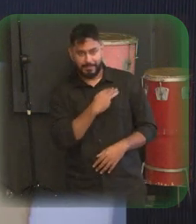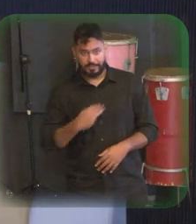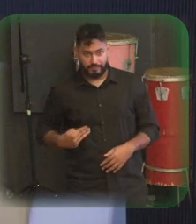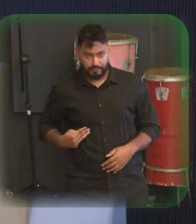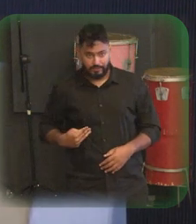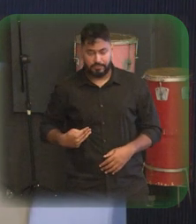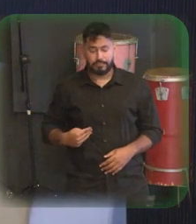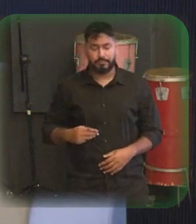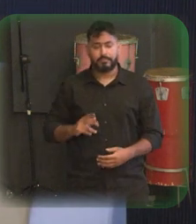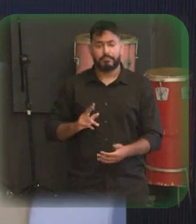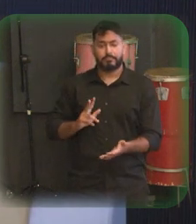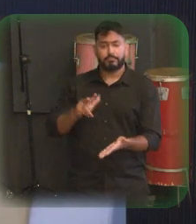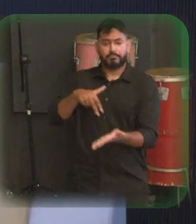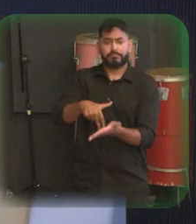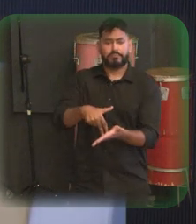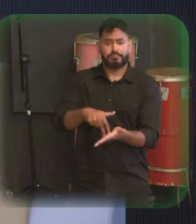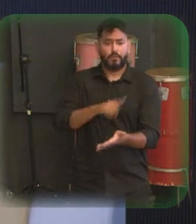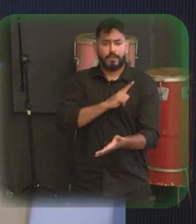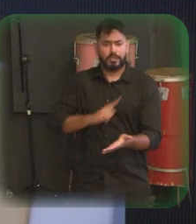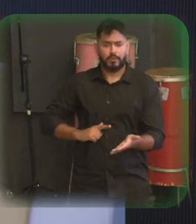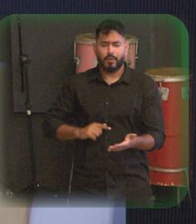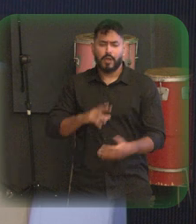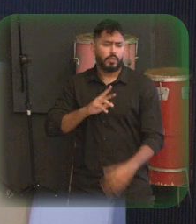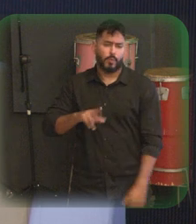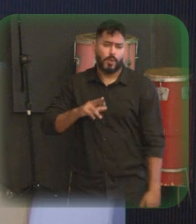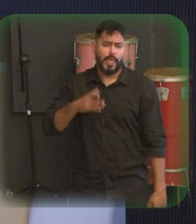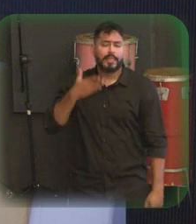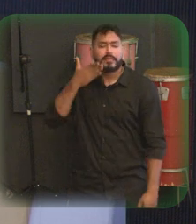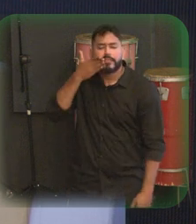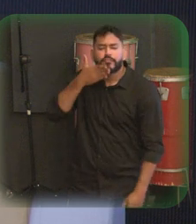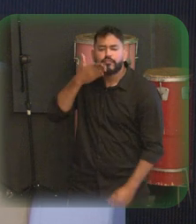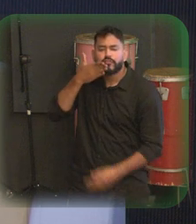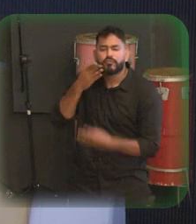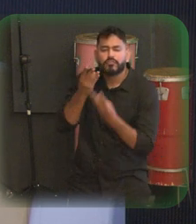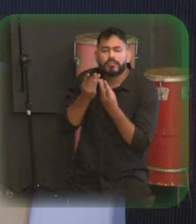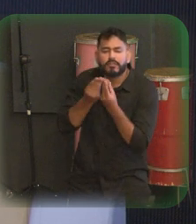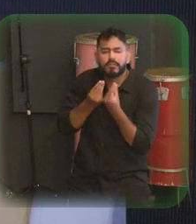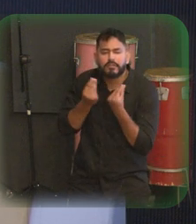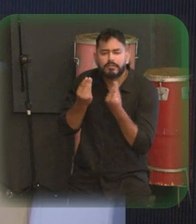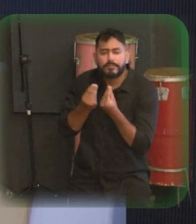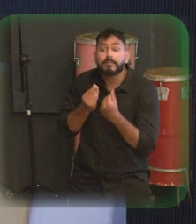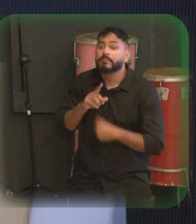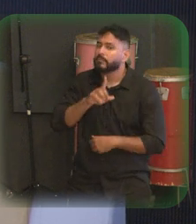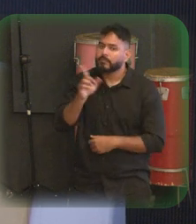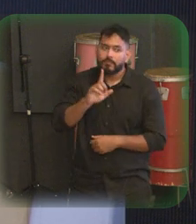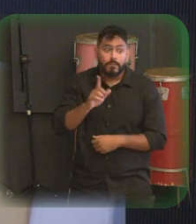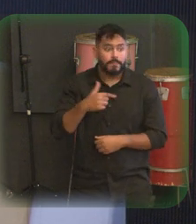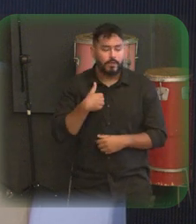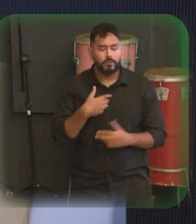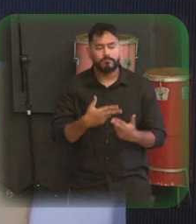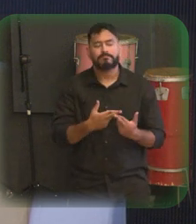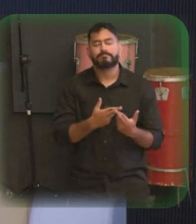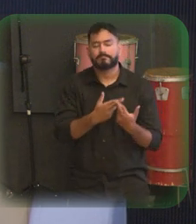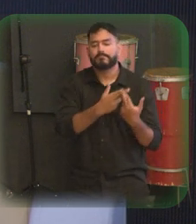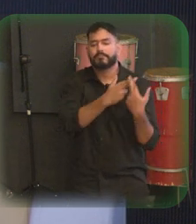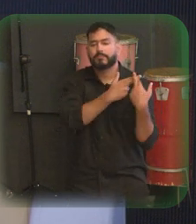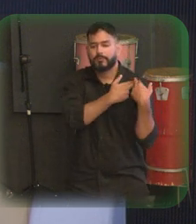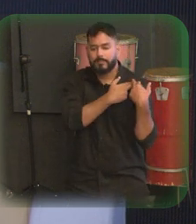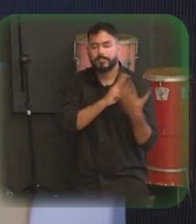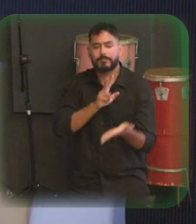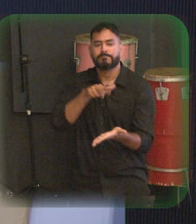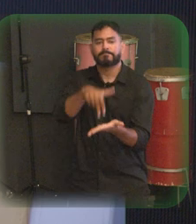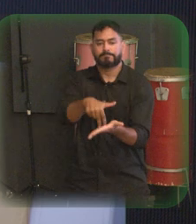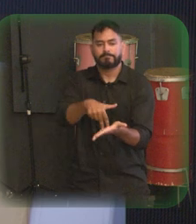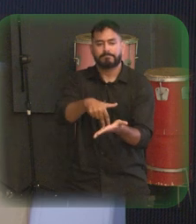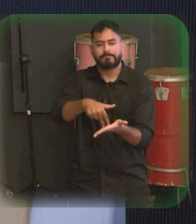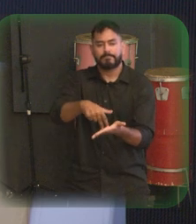que eu exerço, eu não posso fazer discurso vazio. Na função que eu exerço, eu tenho a responsabilidade de